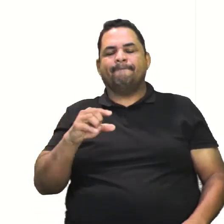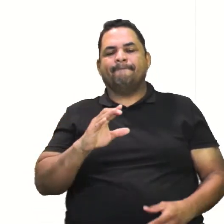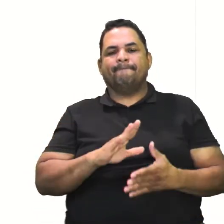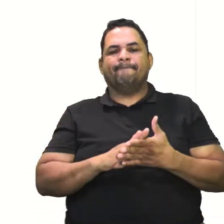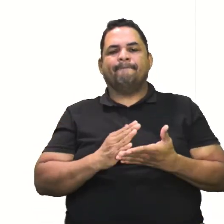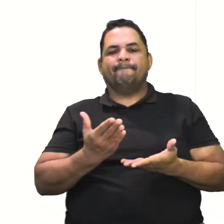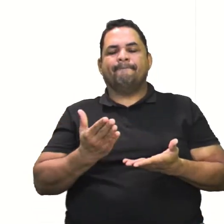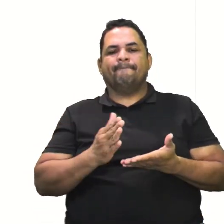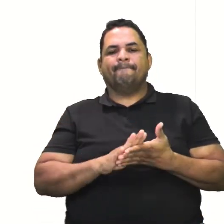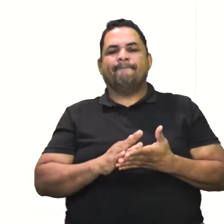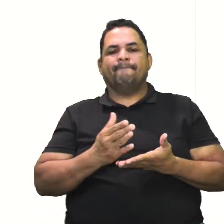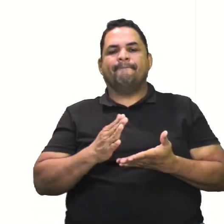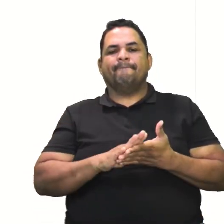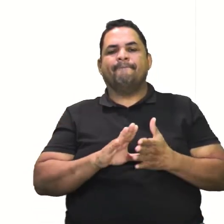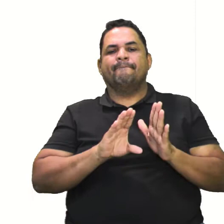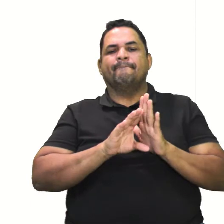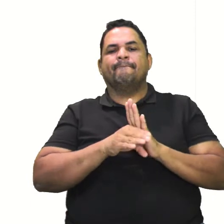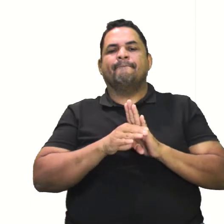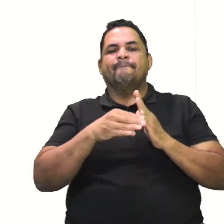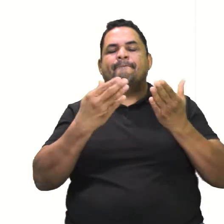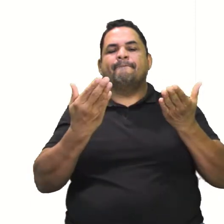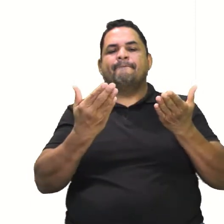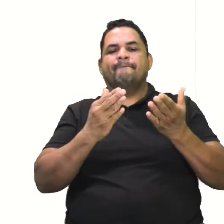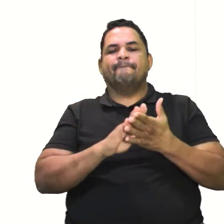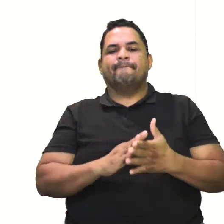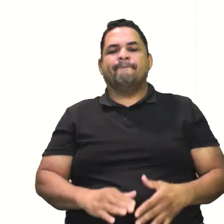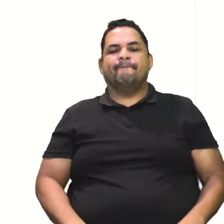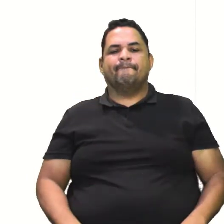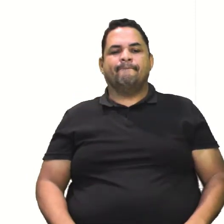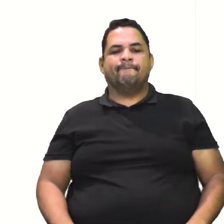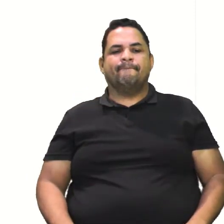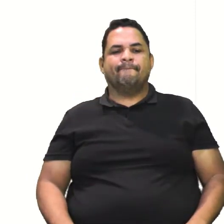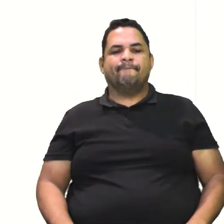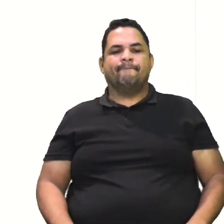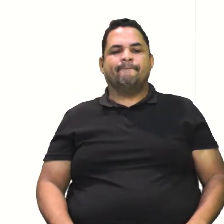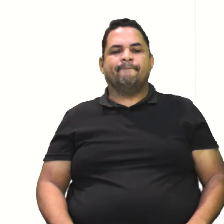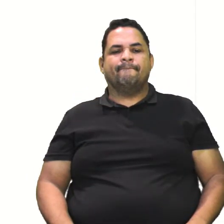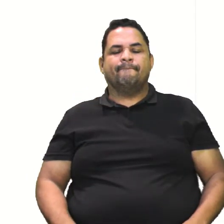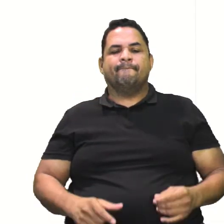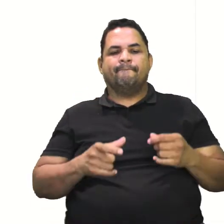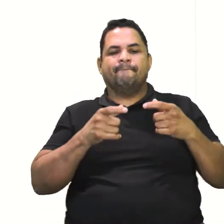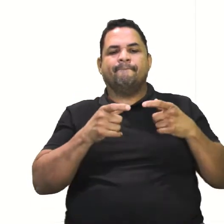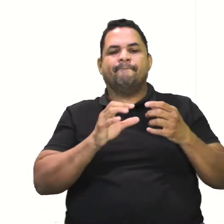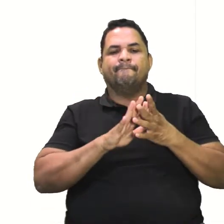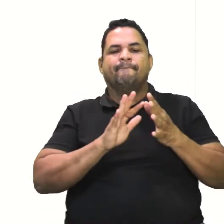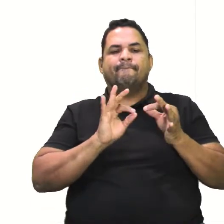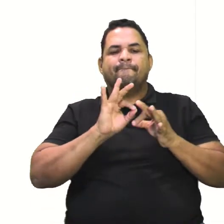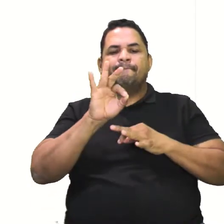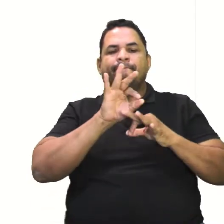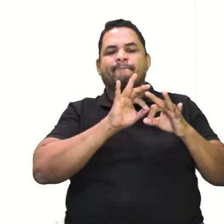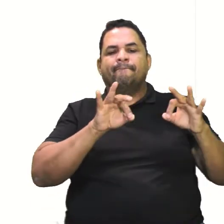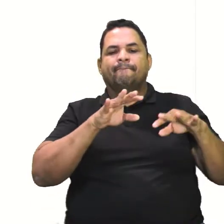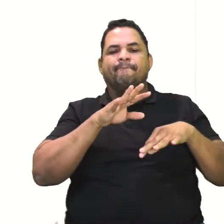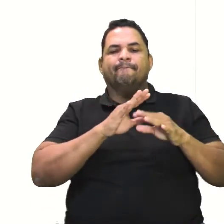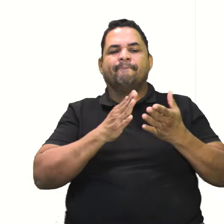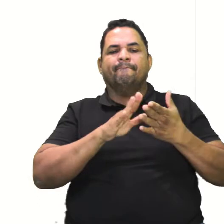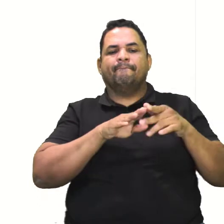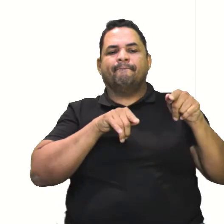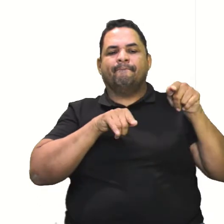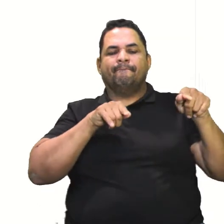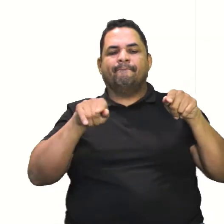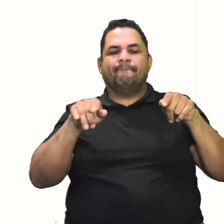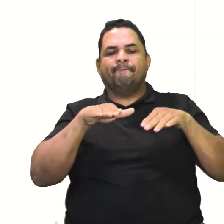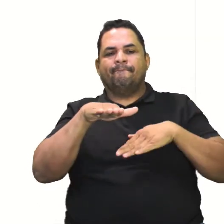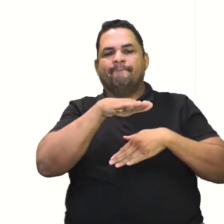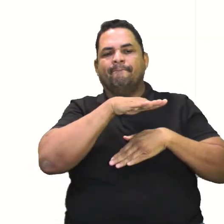das cônicas, né? E a gente define, então, a parábola sendo o quê? Sendo o lugar geométrico dos pontos